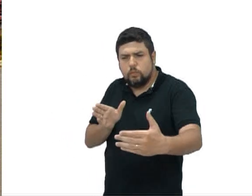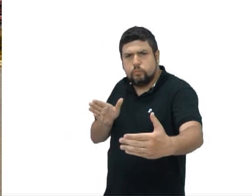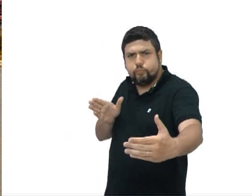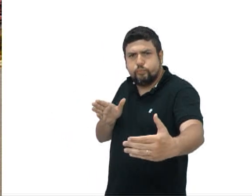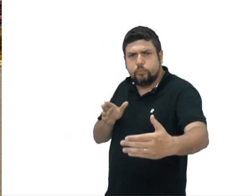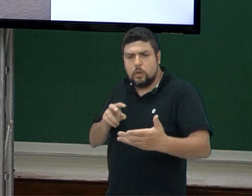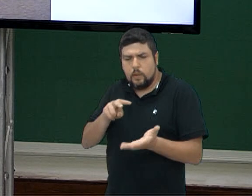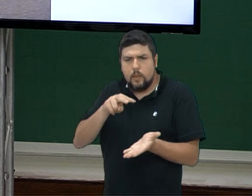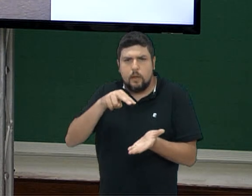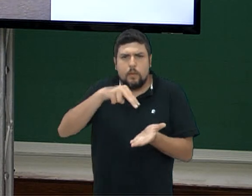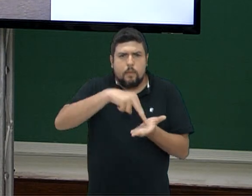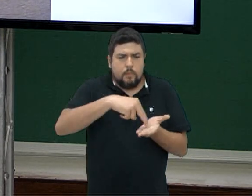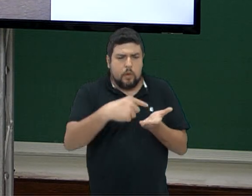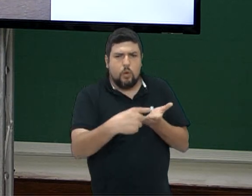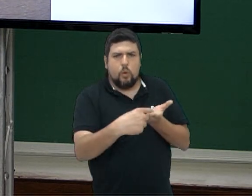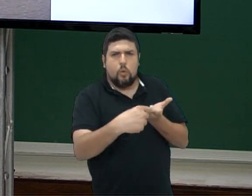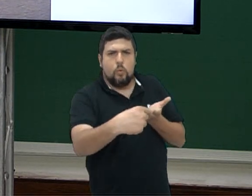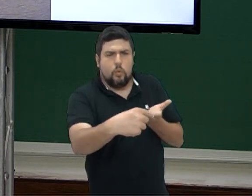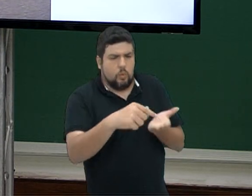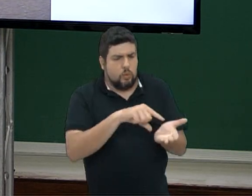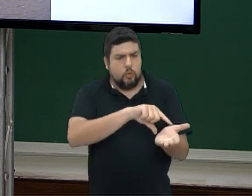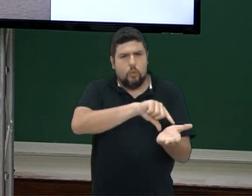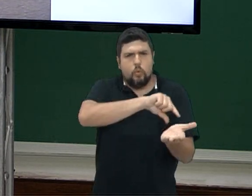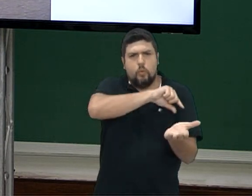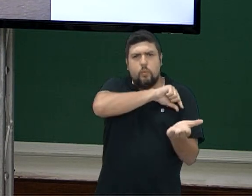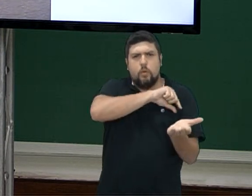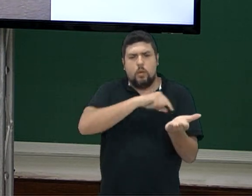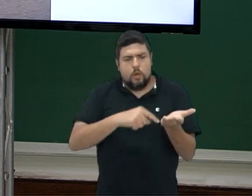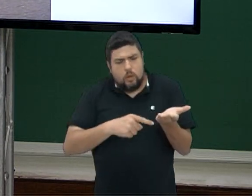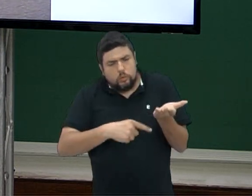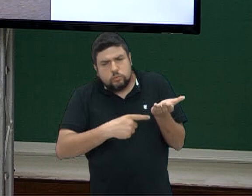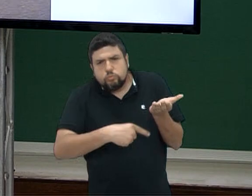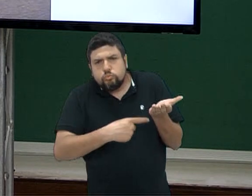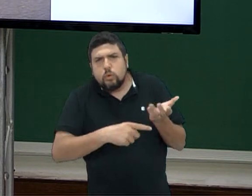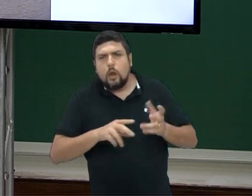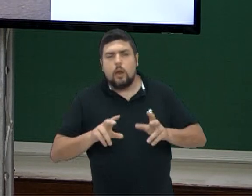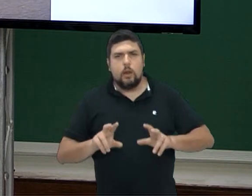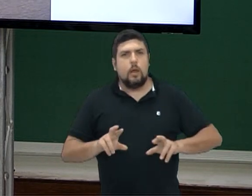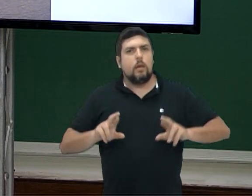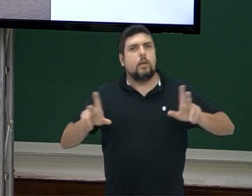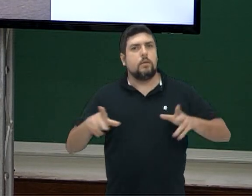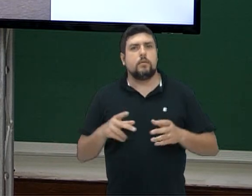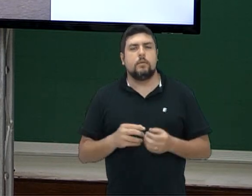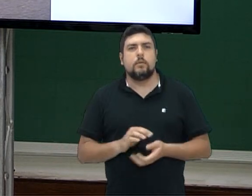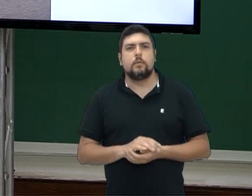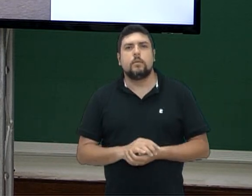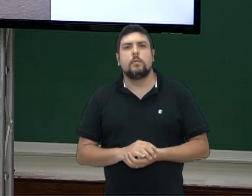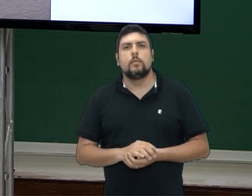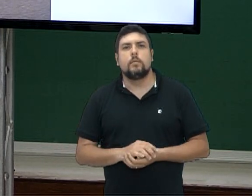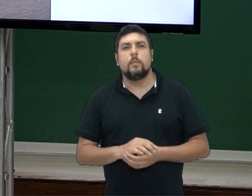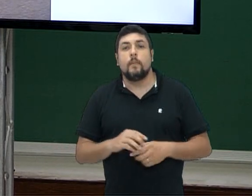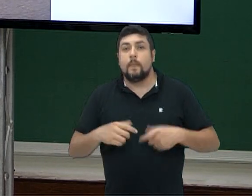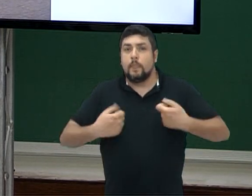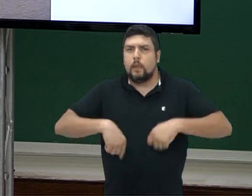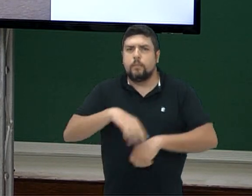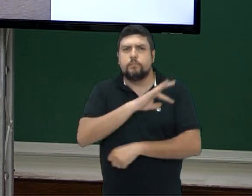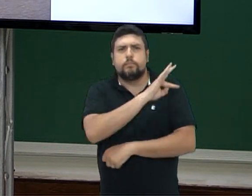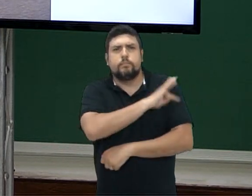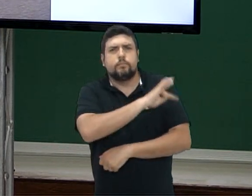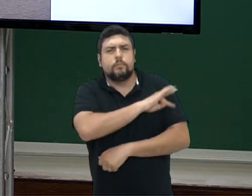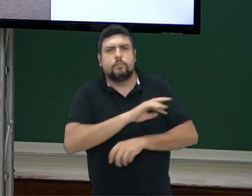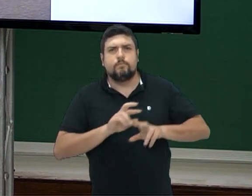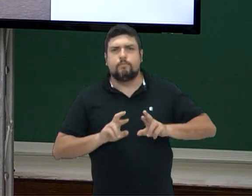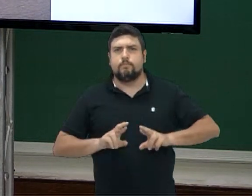As rodinhas também são diferentes e você tem uma técnica diferente para executar. E nesse período aí dos anos